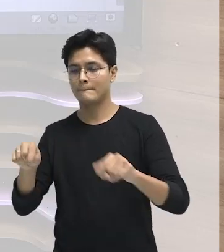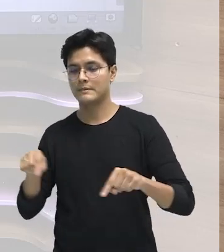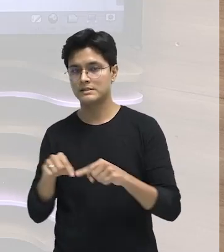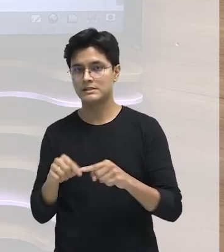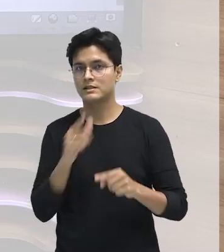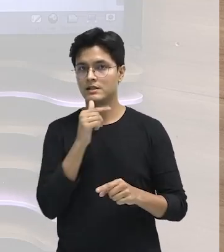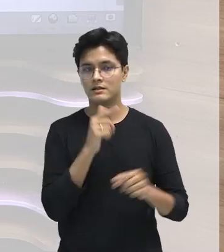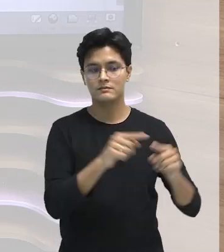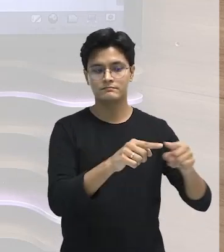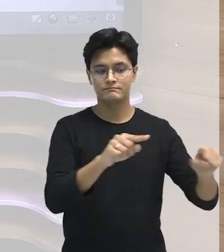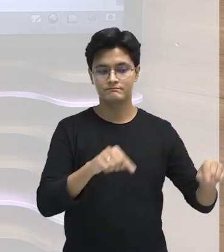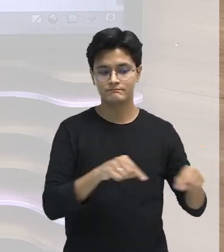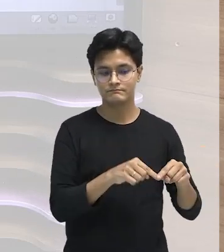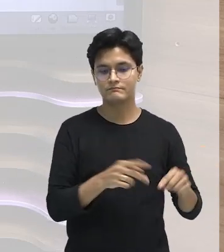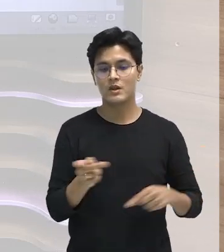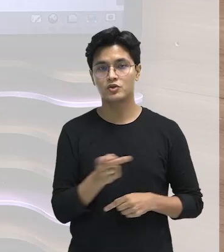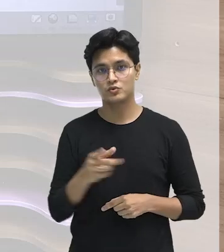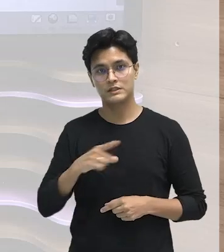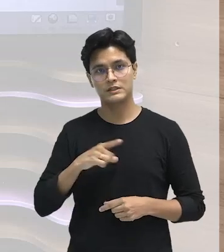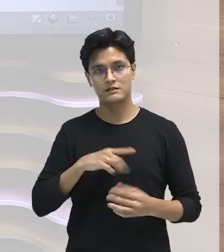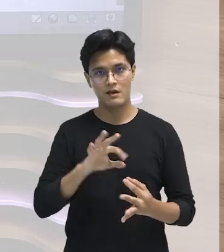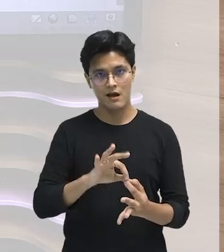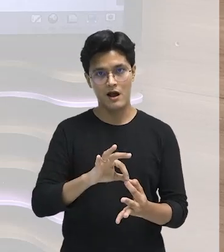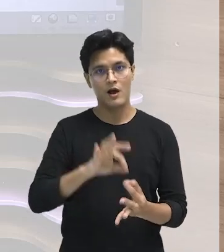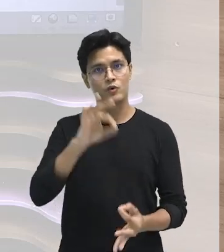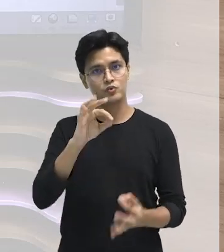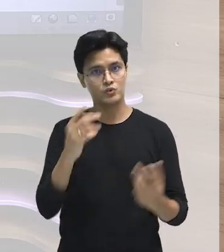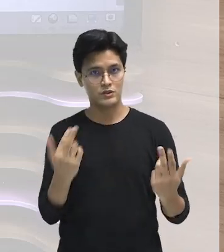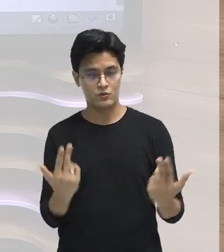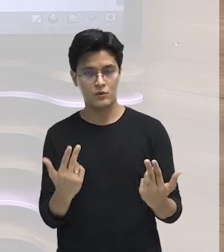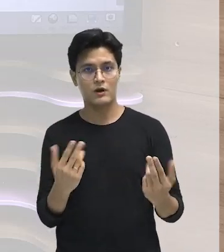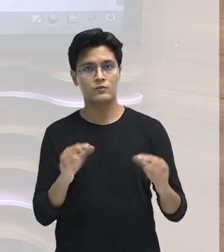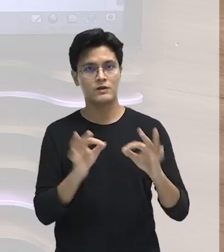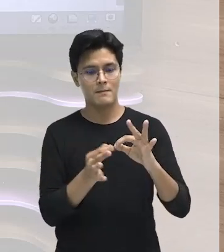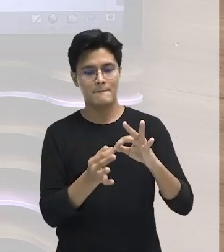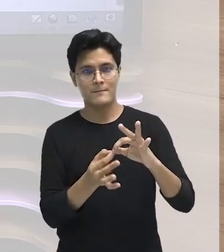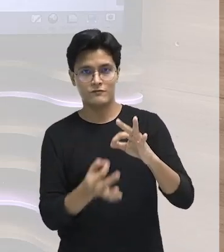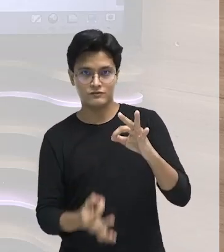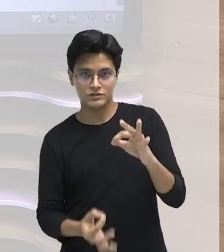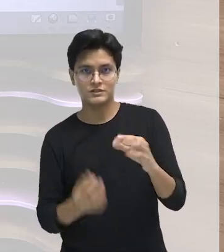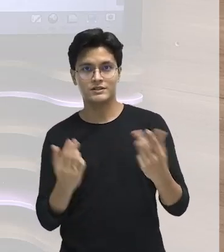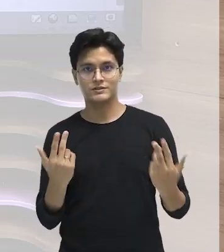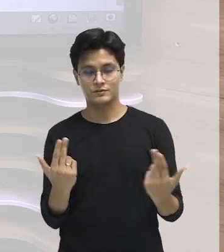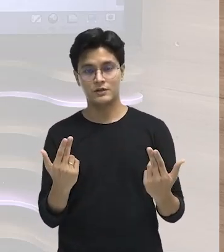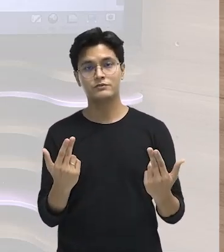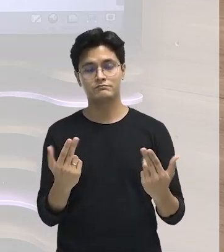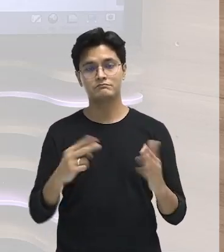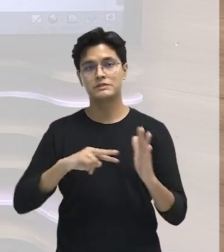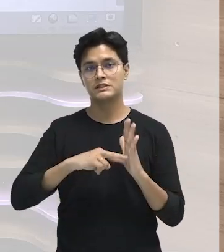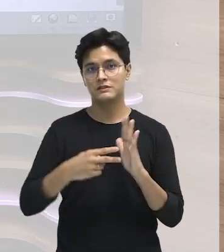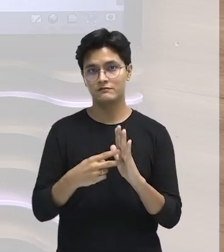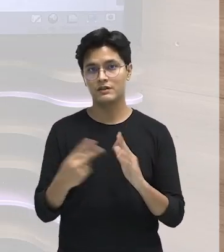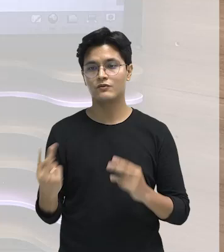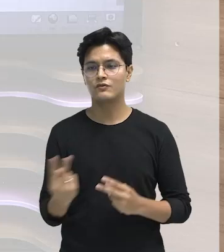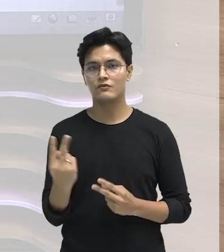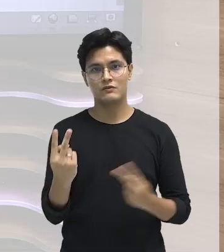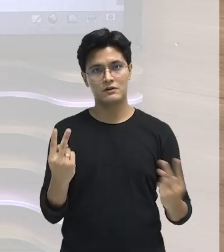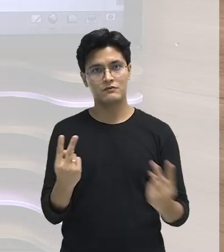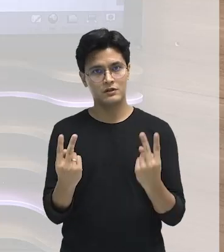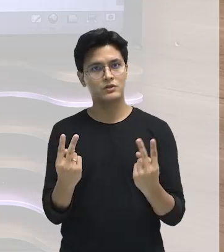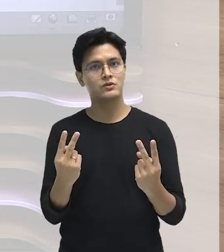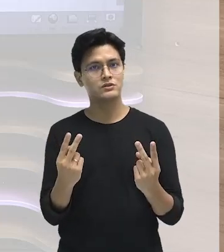Antônio e do Pedro, têm a mesma altura e a mesma profundidade, então porque esses valores, eles podem